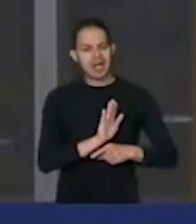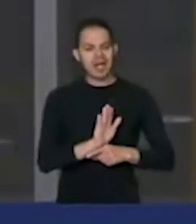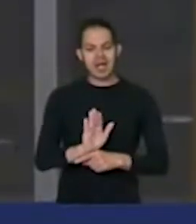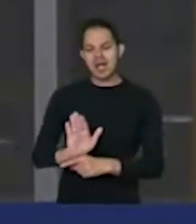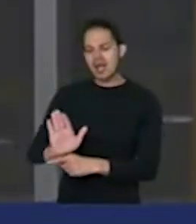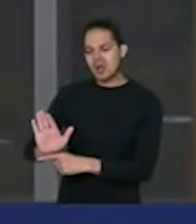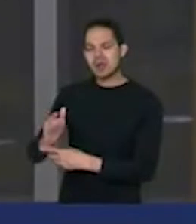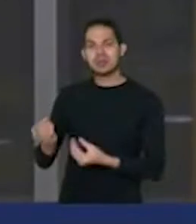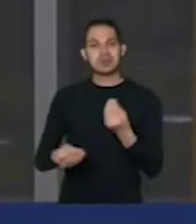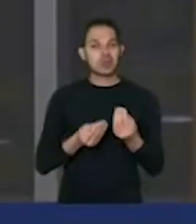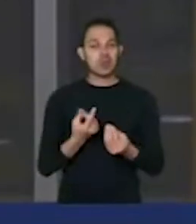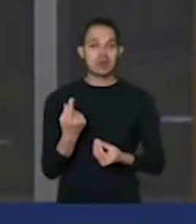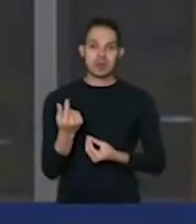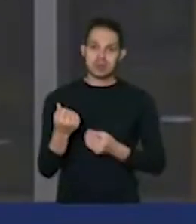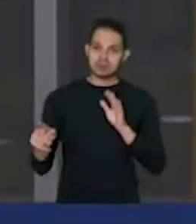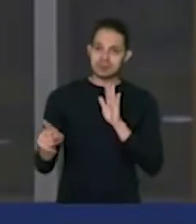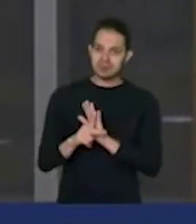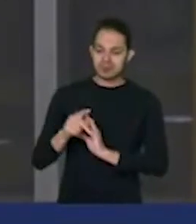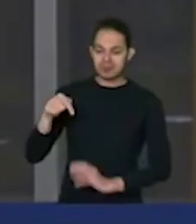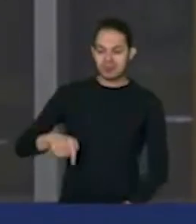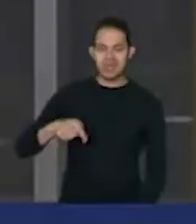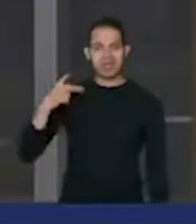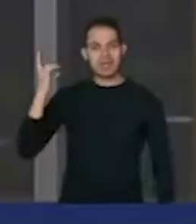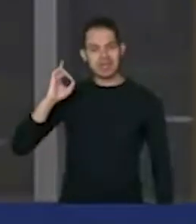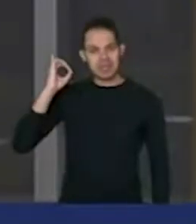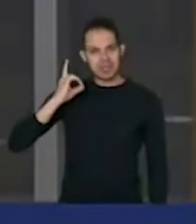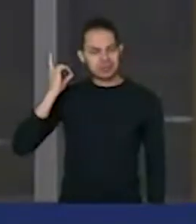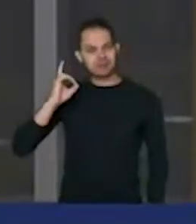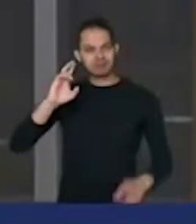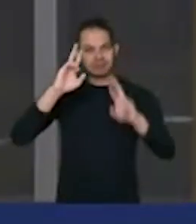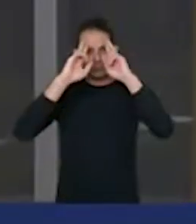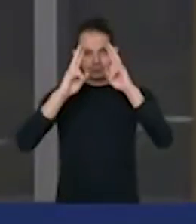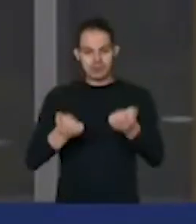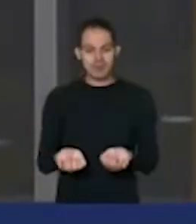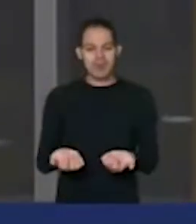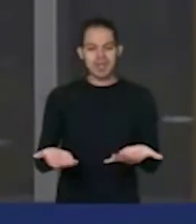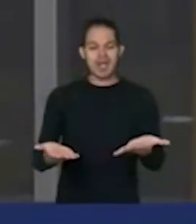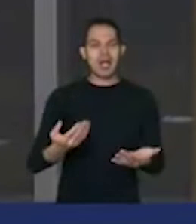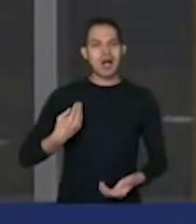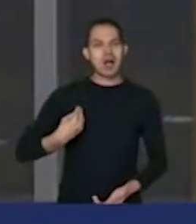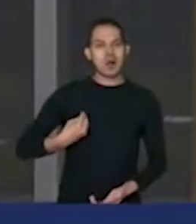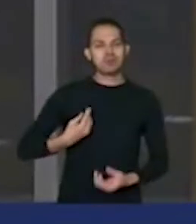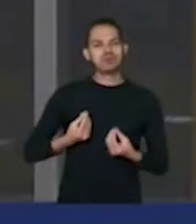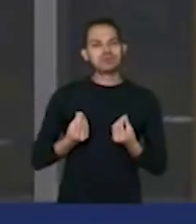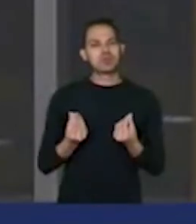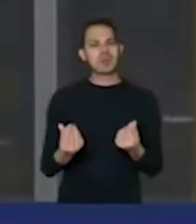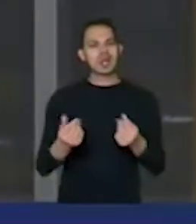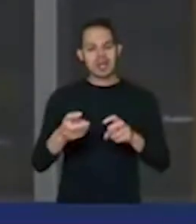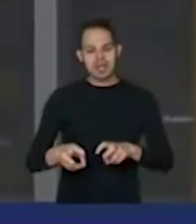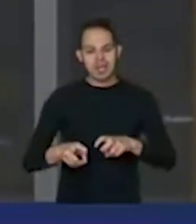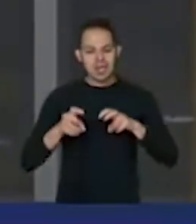emendas nossas para dignificar a qualidade de vida na roça, no